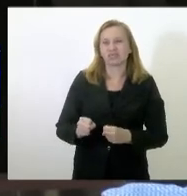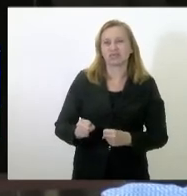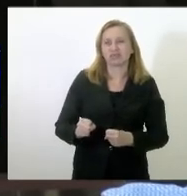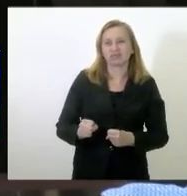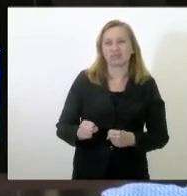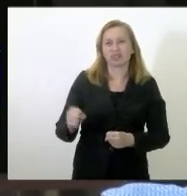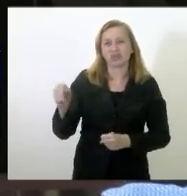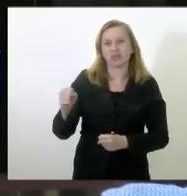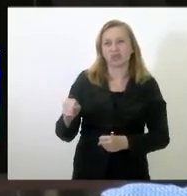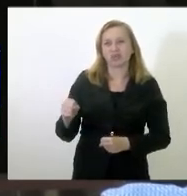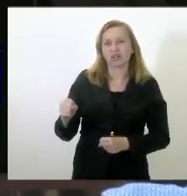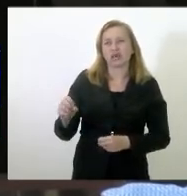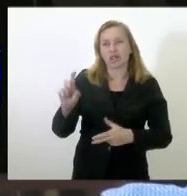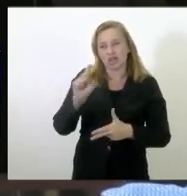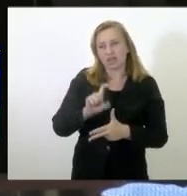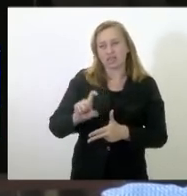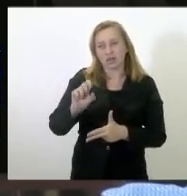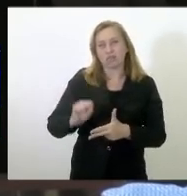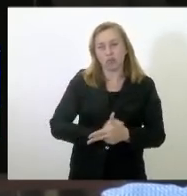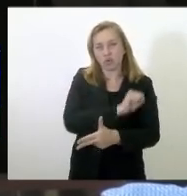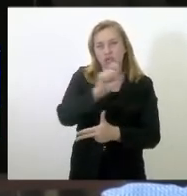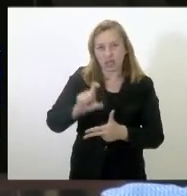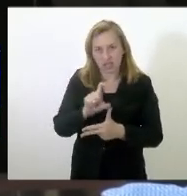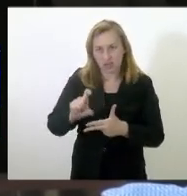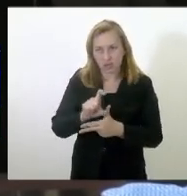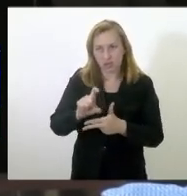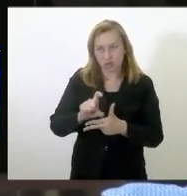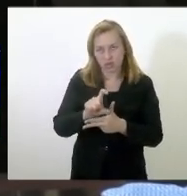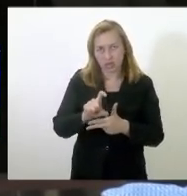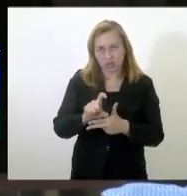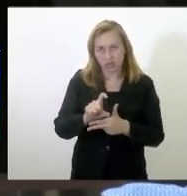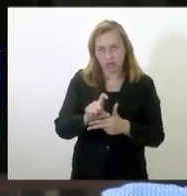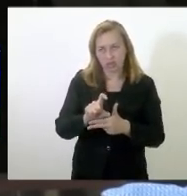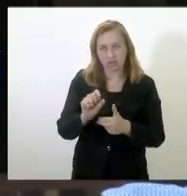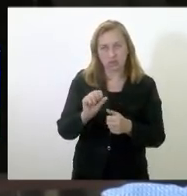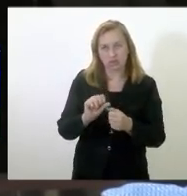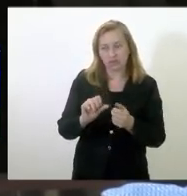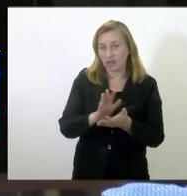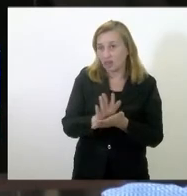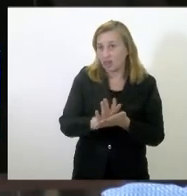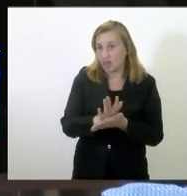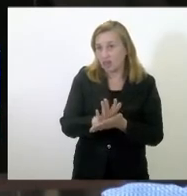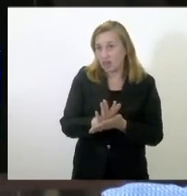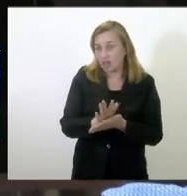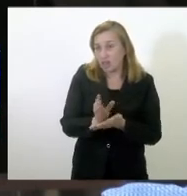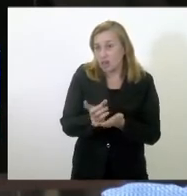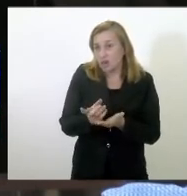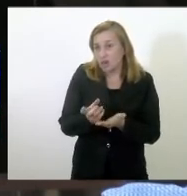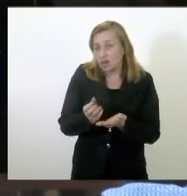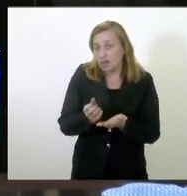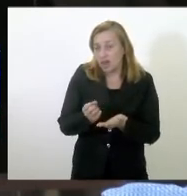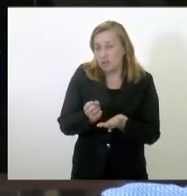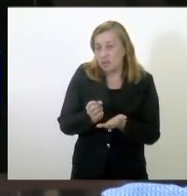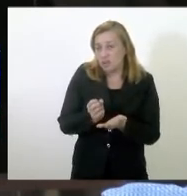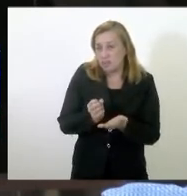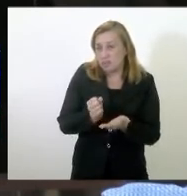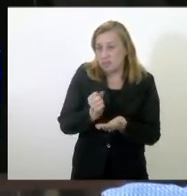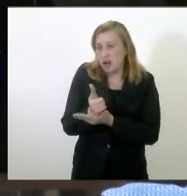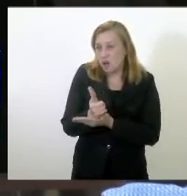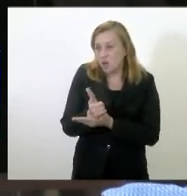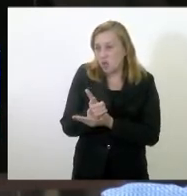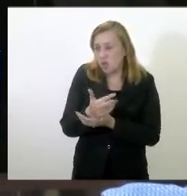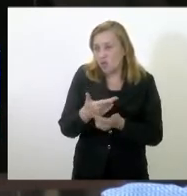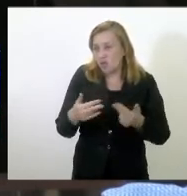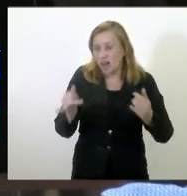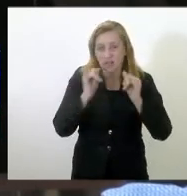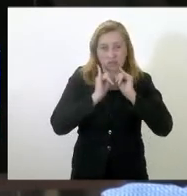além do mais, de ter gasto aquela exorbitância em publicidade que